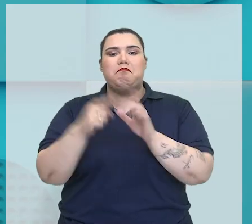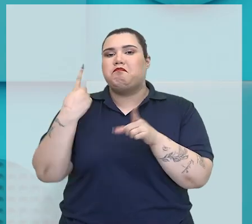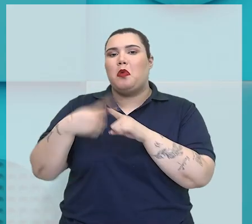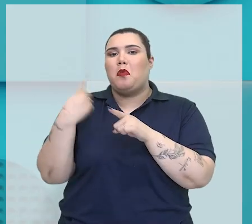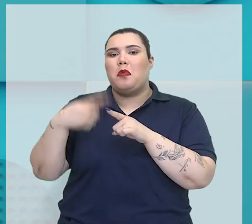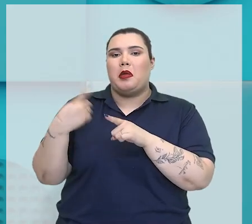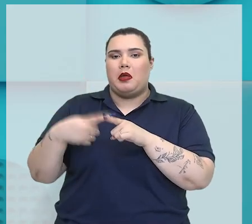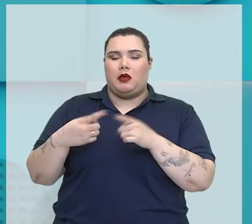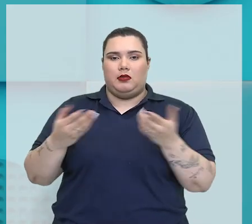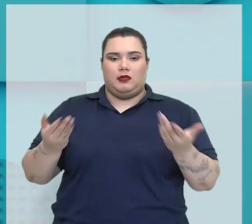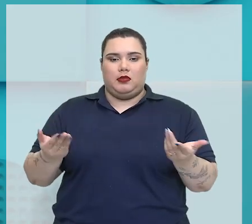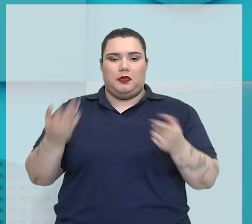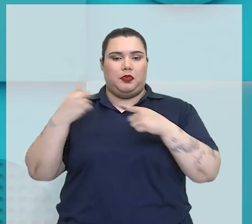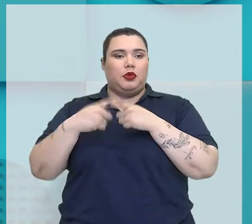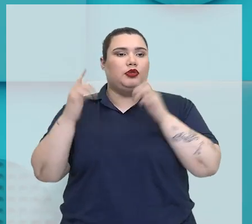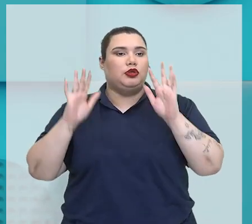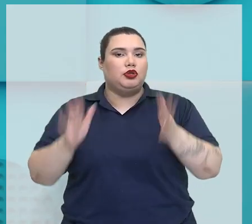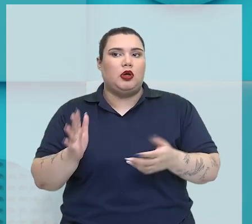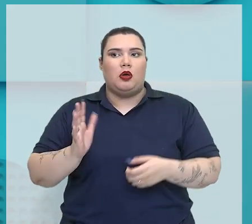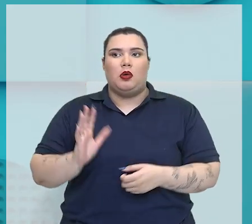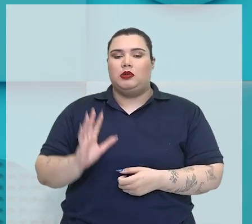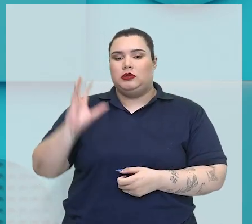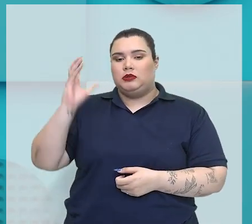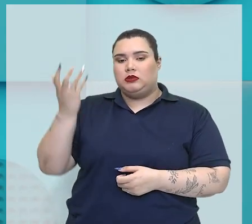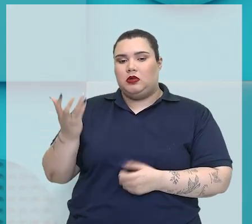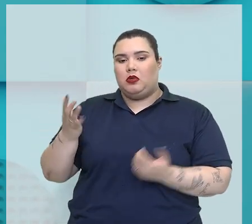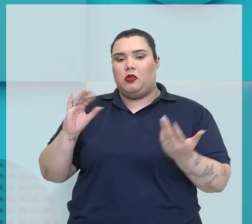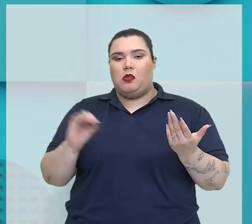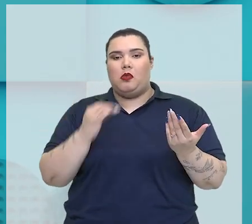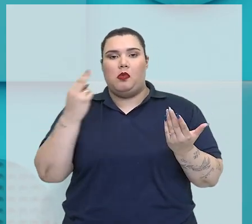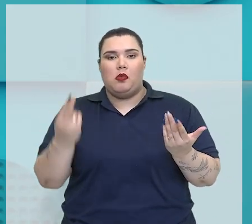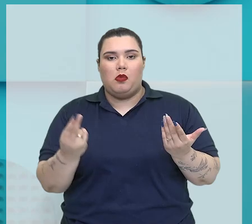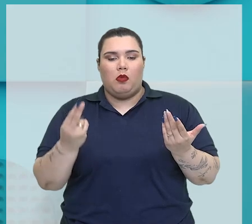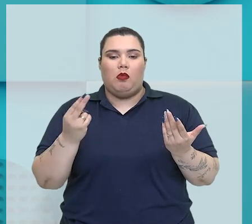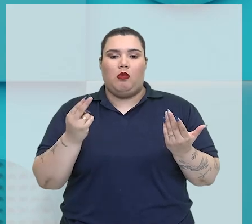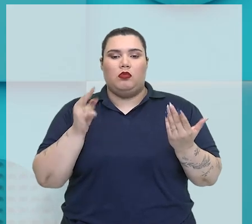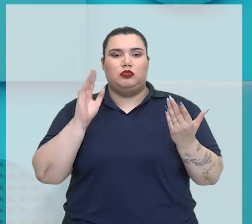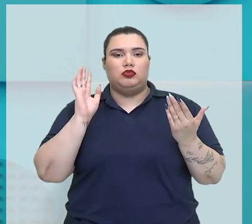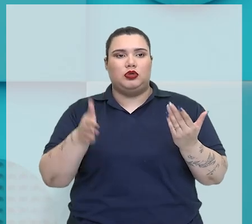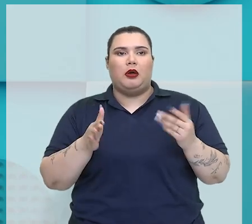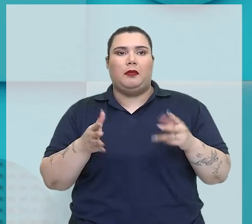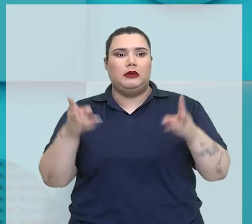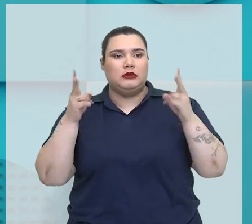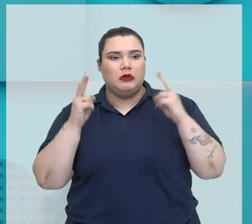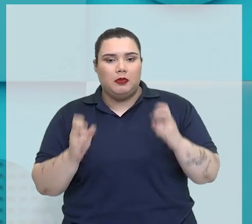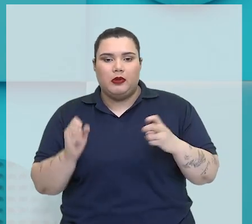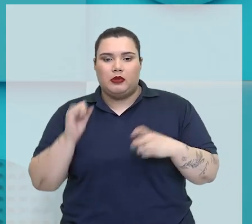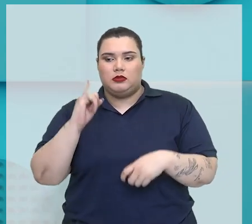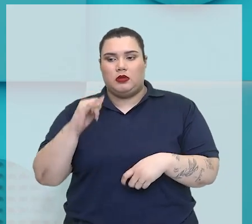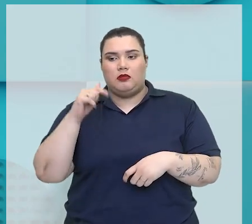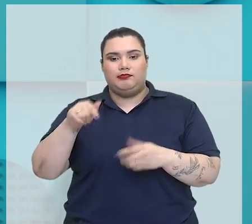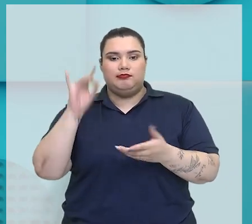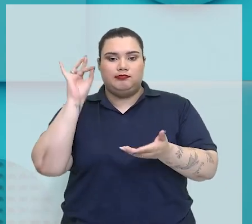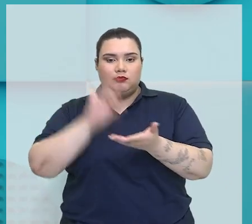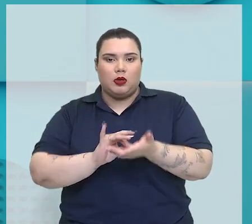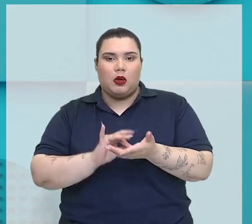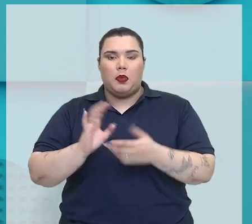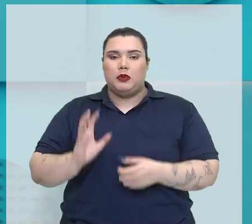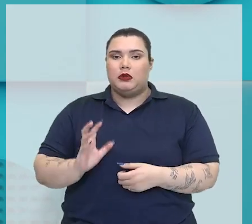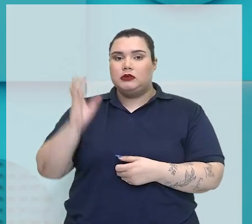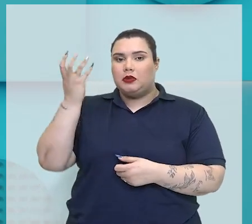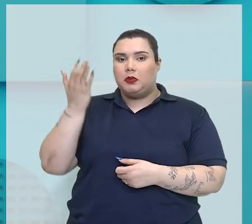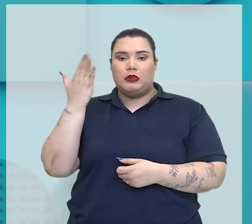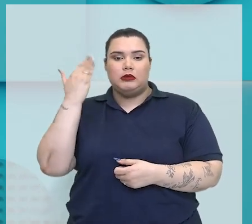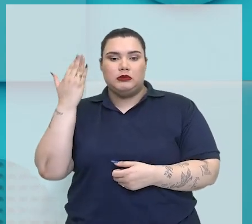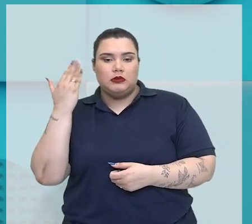Porque já aconteceu, ou já foi, né, verificado se aquilo realmente